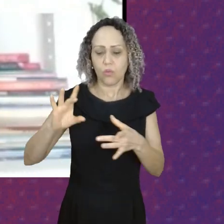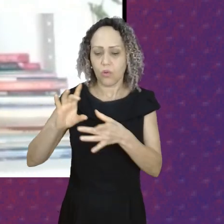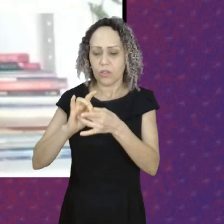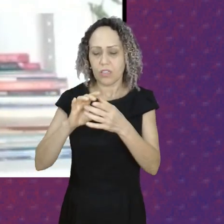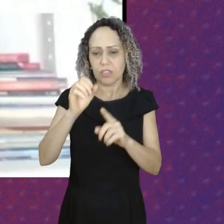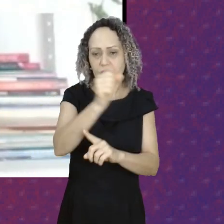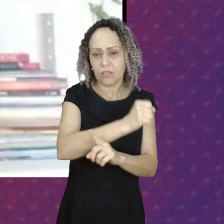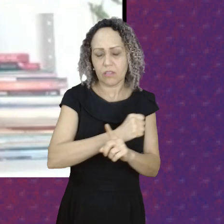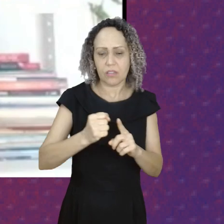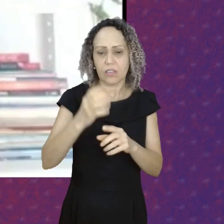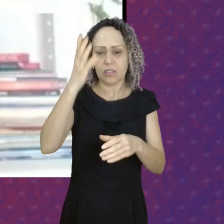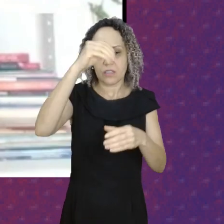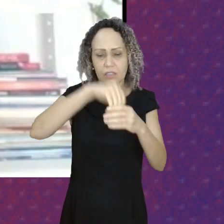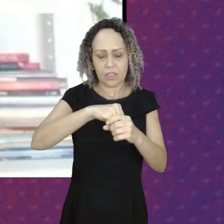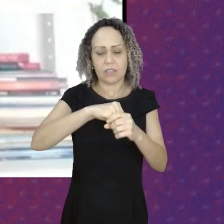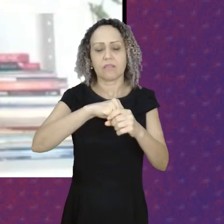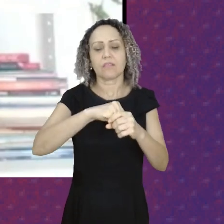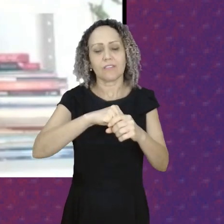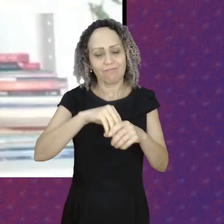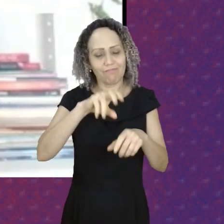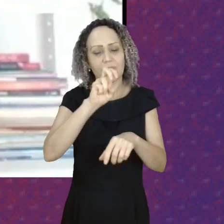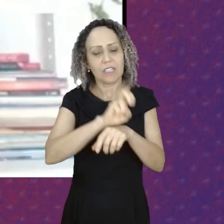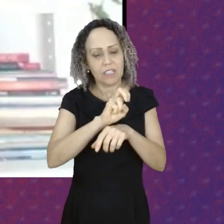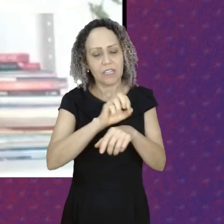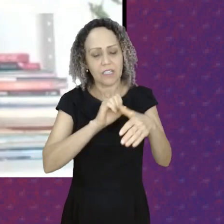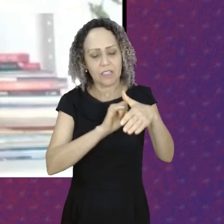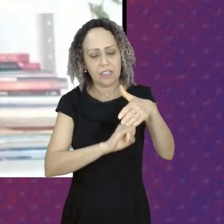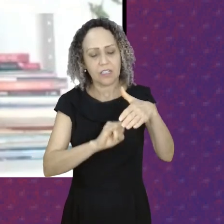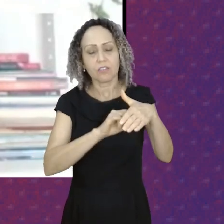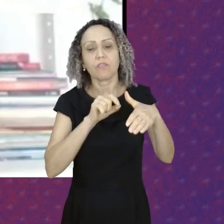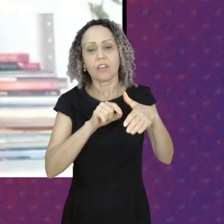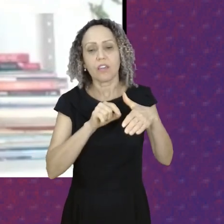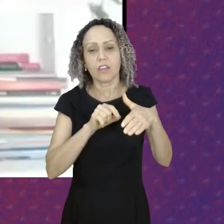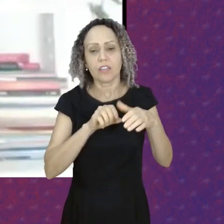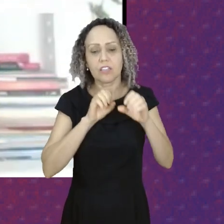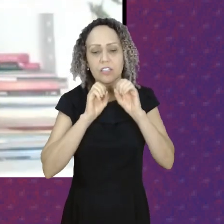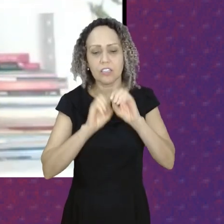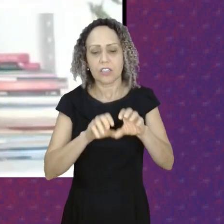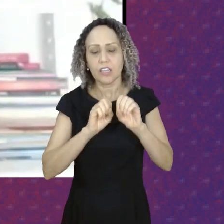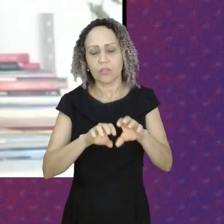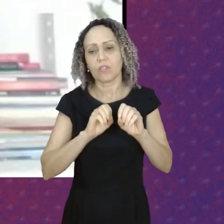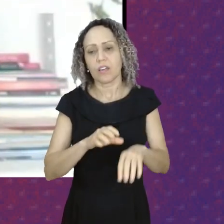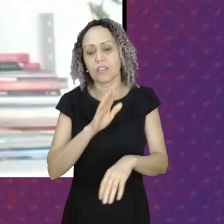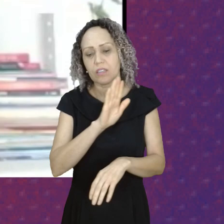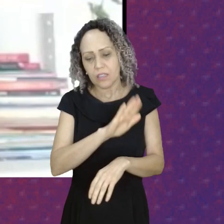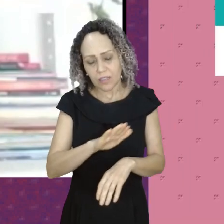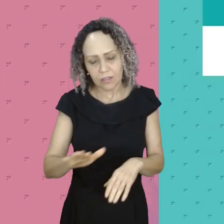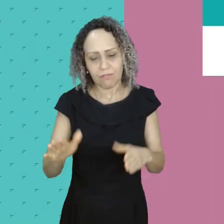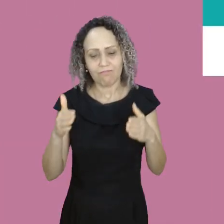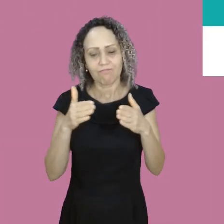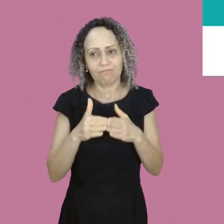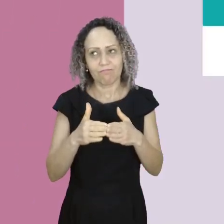as instituições de educação infantil, no Brasil e em qualquer lugar do